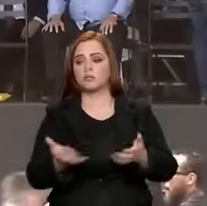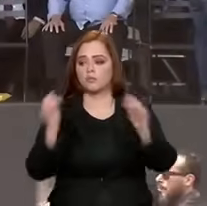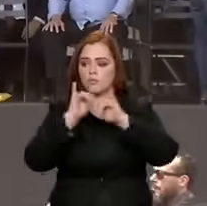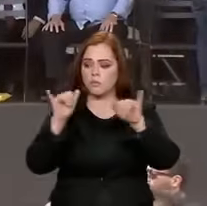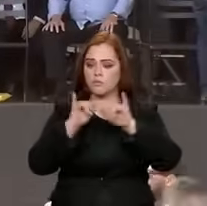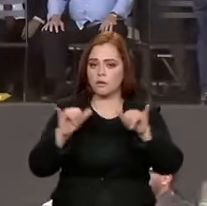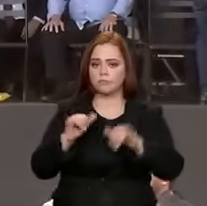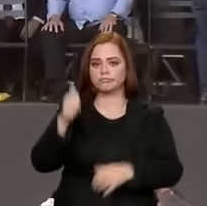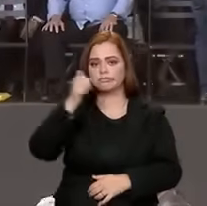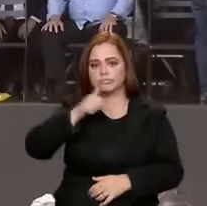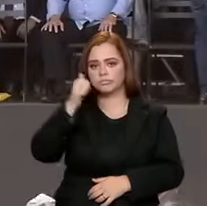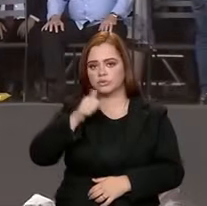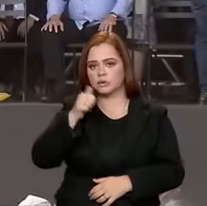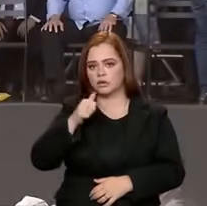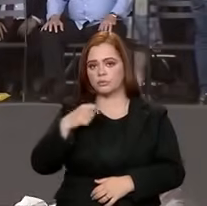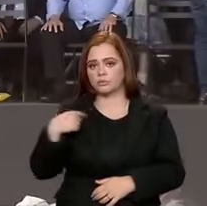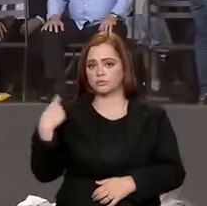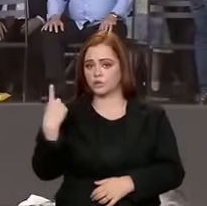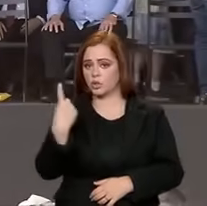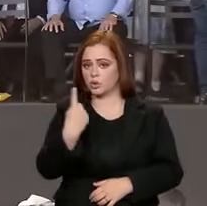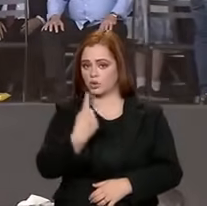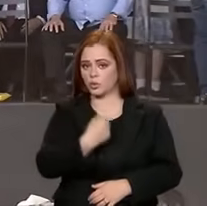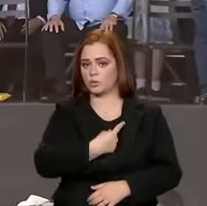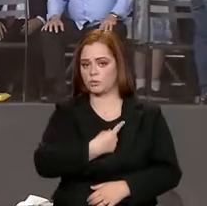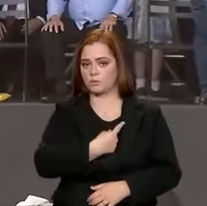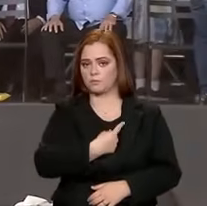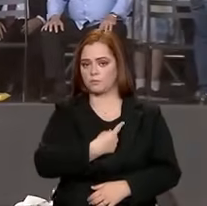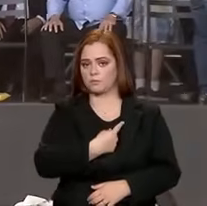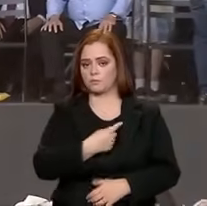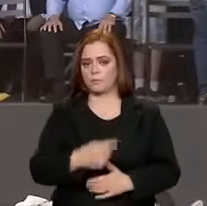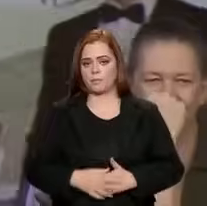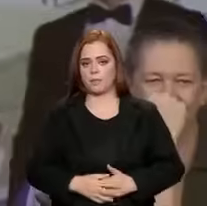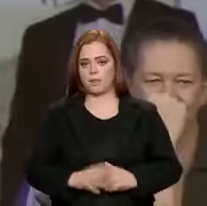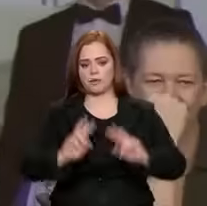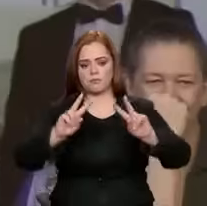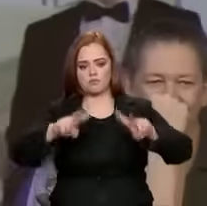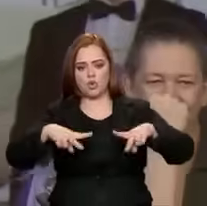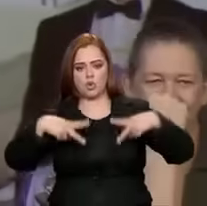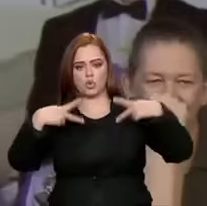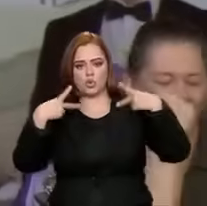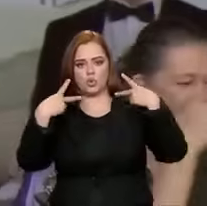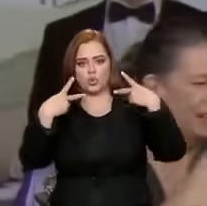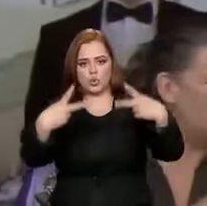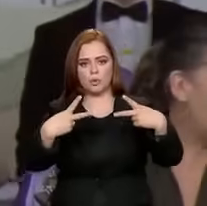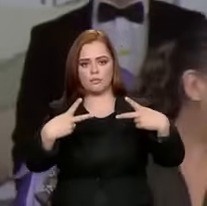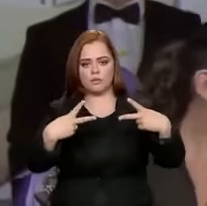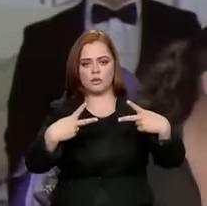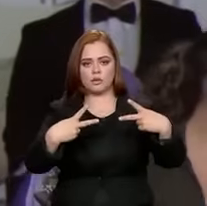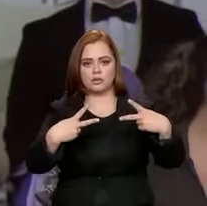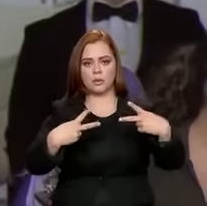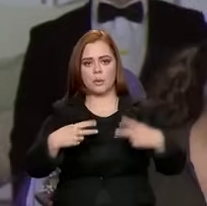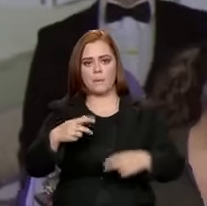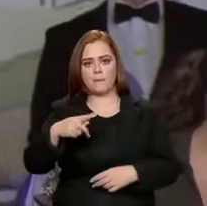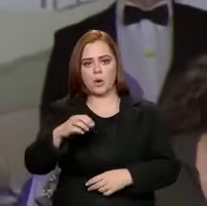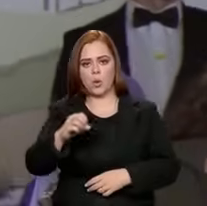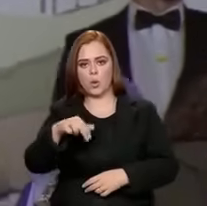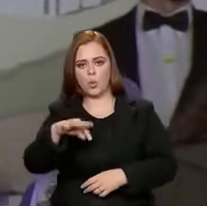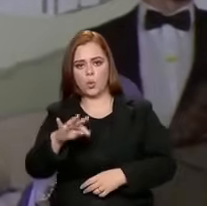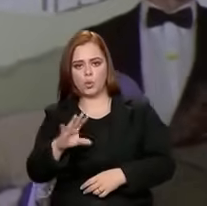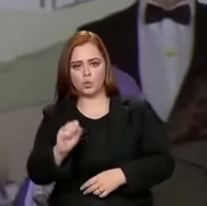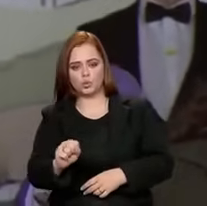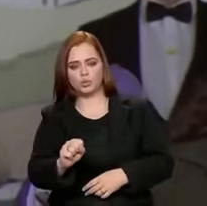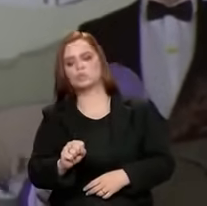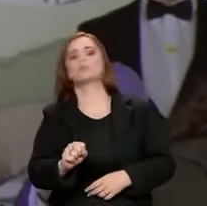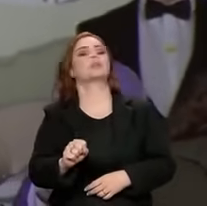mulheres nós estamos duplicando a pontuação das mulheres que terão